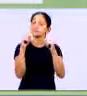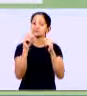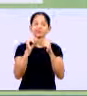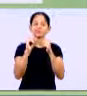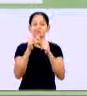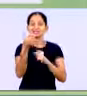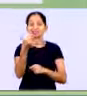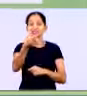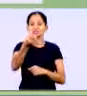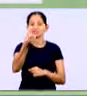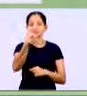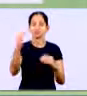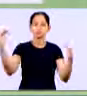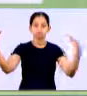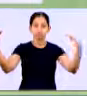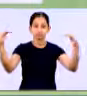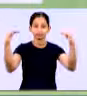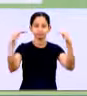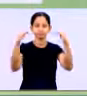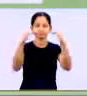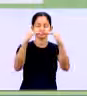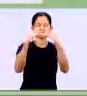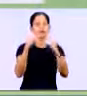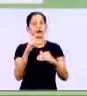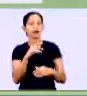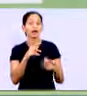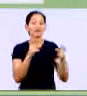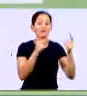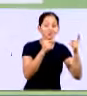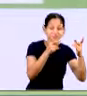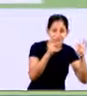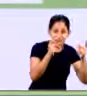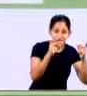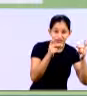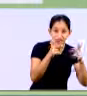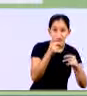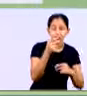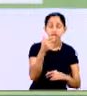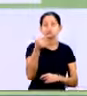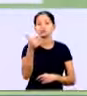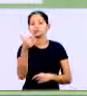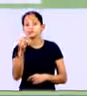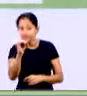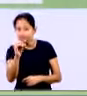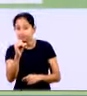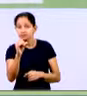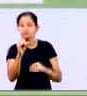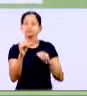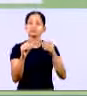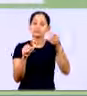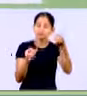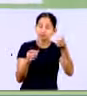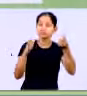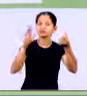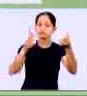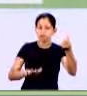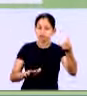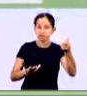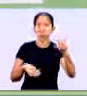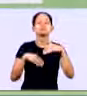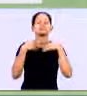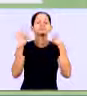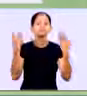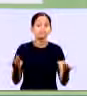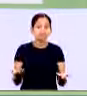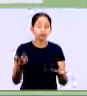produzidas, certo? Exato. Se eu vou vender 10 e quero ter 6 ao final, então eu tenho que ter 16. 10 eu vou vender, 6 vai ficar no meu estoque. Só que eu já tenho